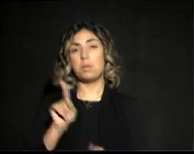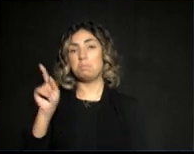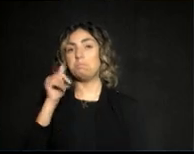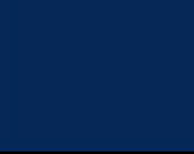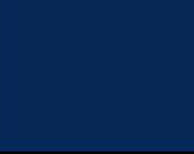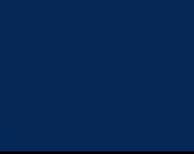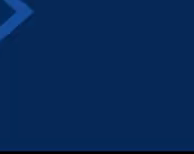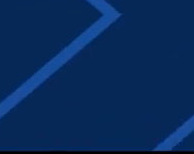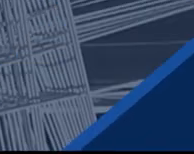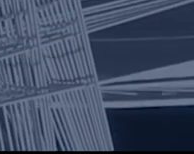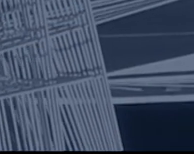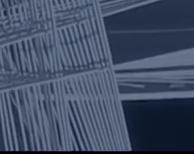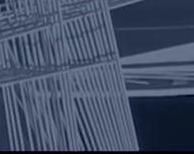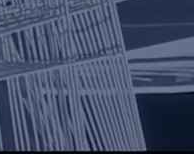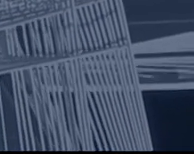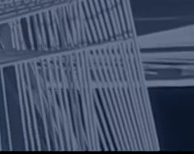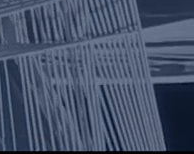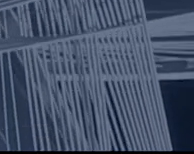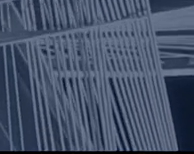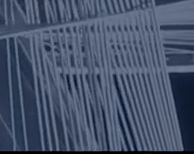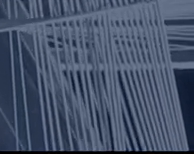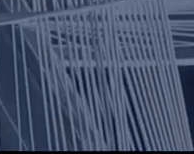bem-vindos a